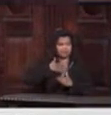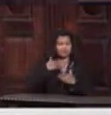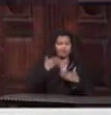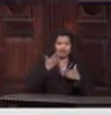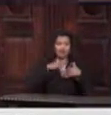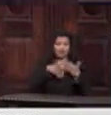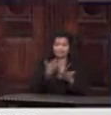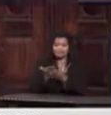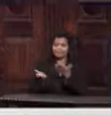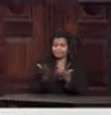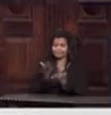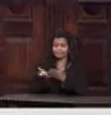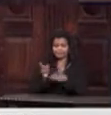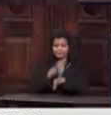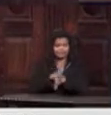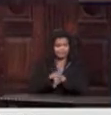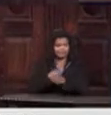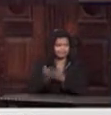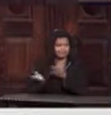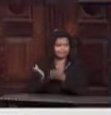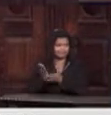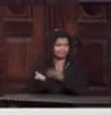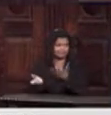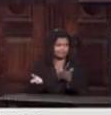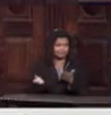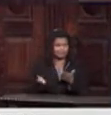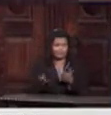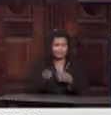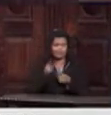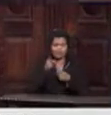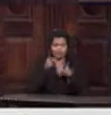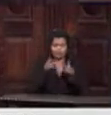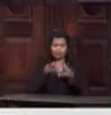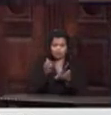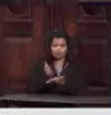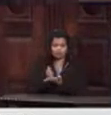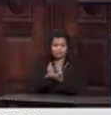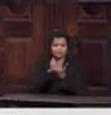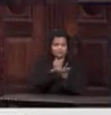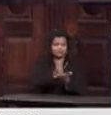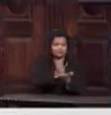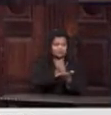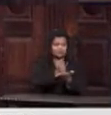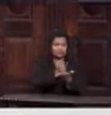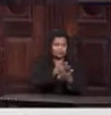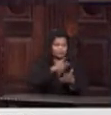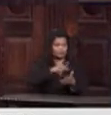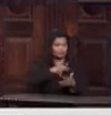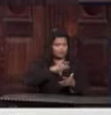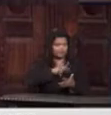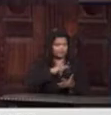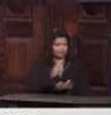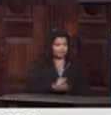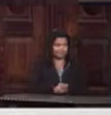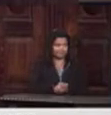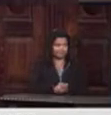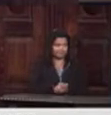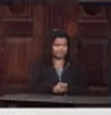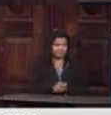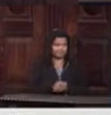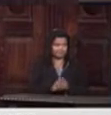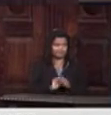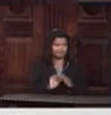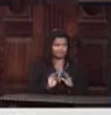questões que poderiam ser tranquilamente entregues à iniciativa privada, que com o investimento de recursos da iniciativa